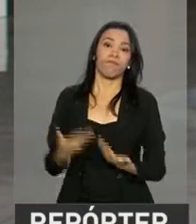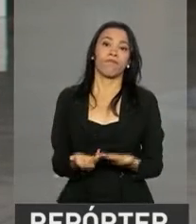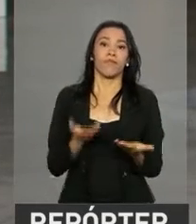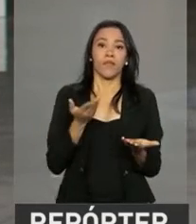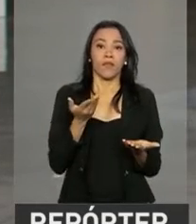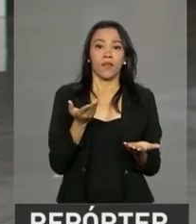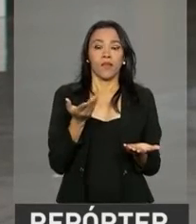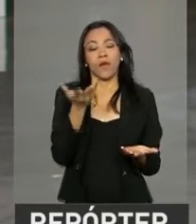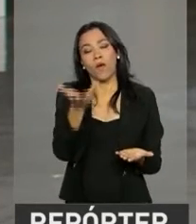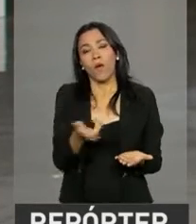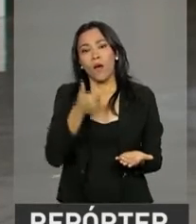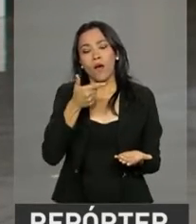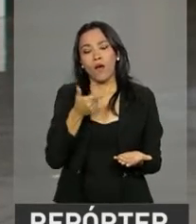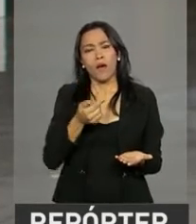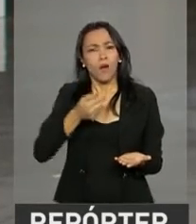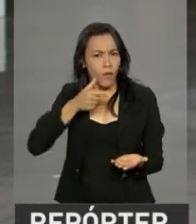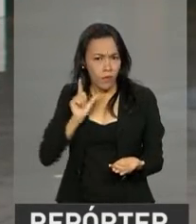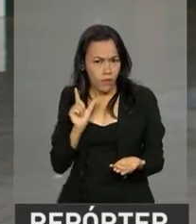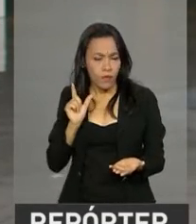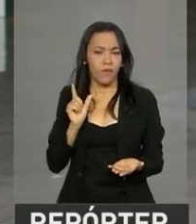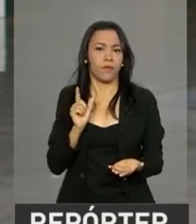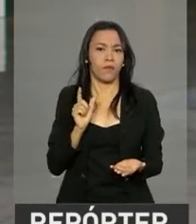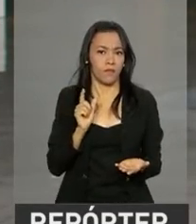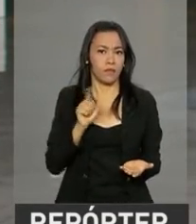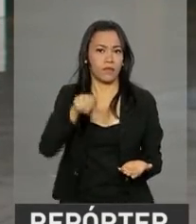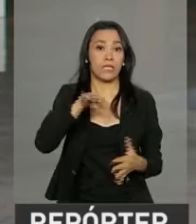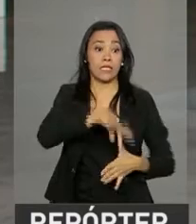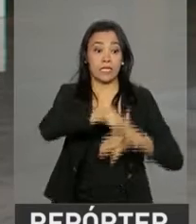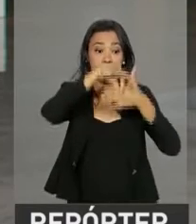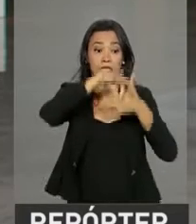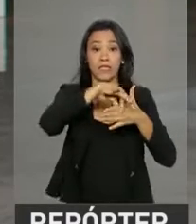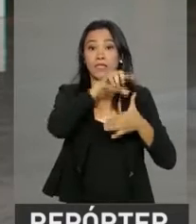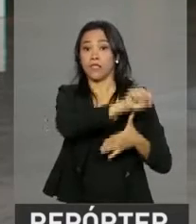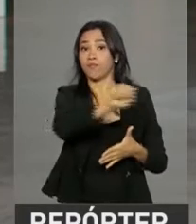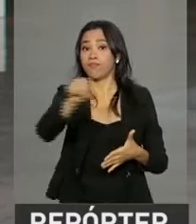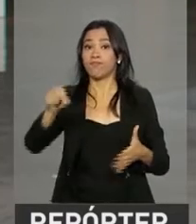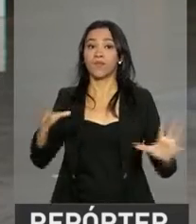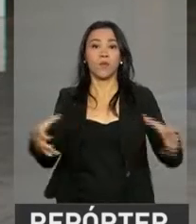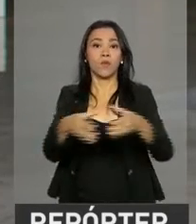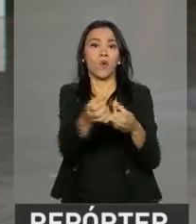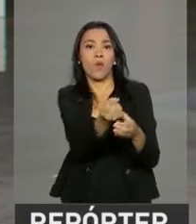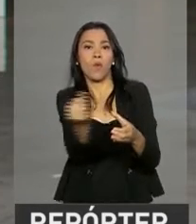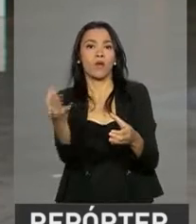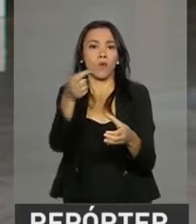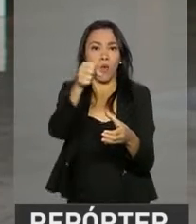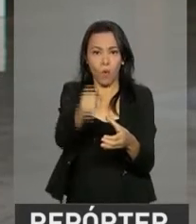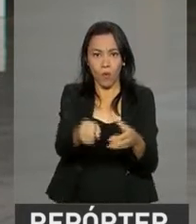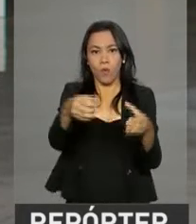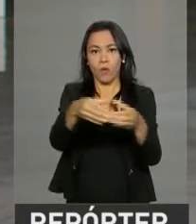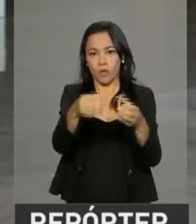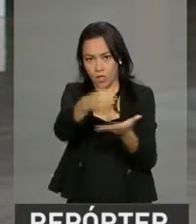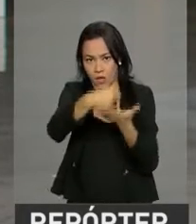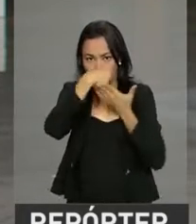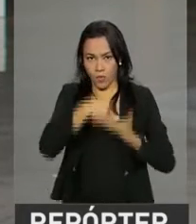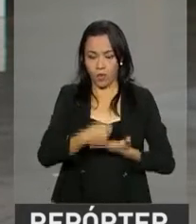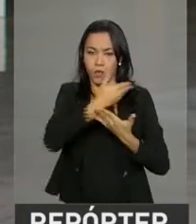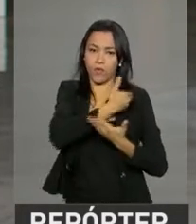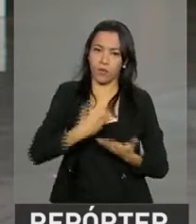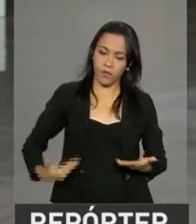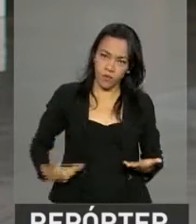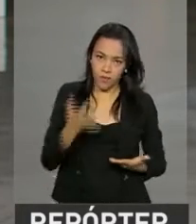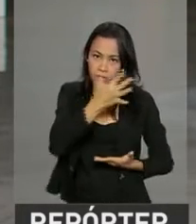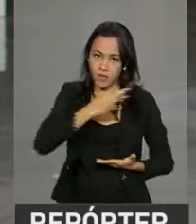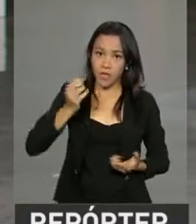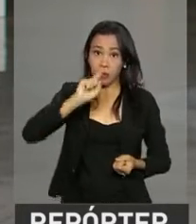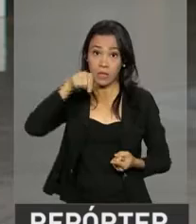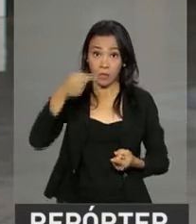Bom, Zé Luiz, ontem, inclusive, né, líderes de 8 partidos da base aliada do governo na Câmara dos Deputados, depois